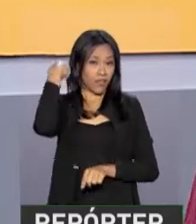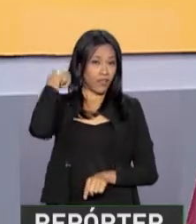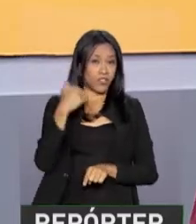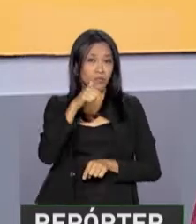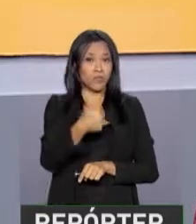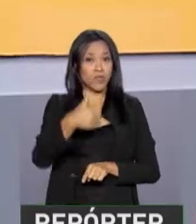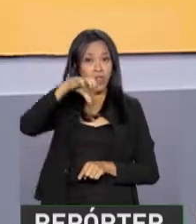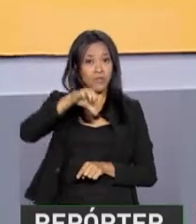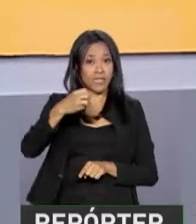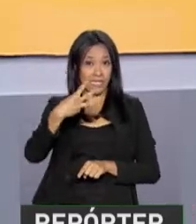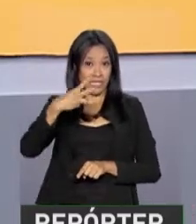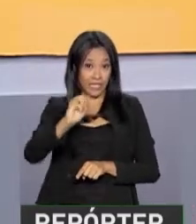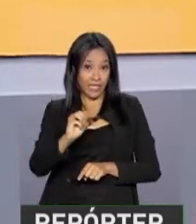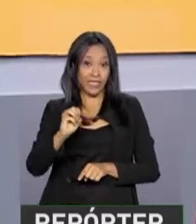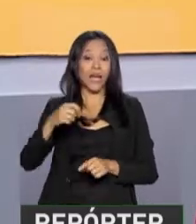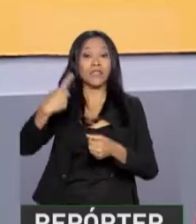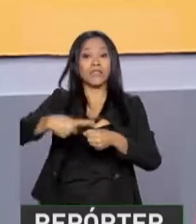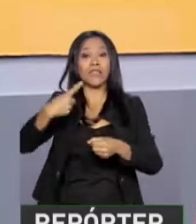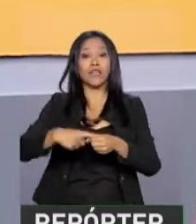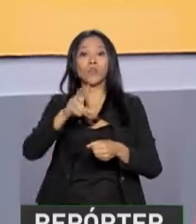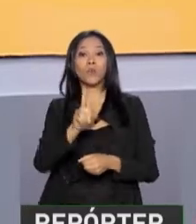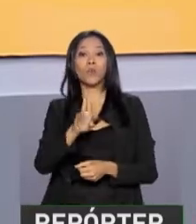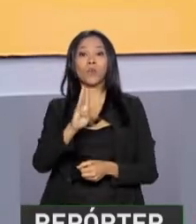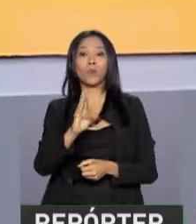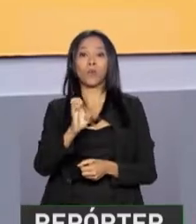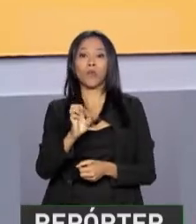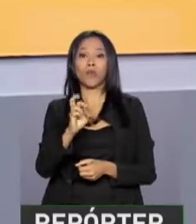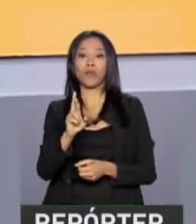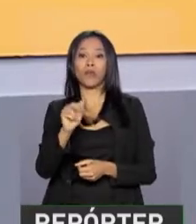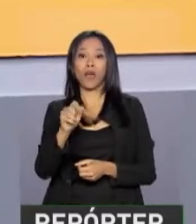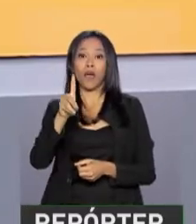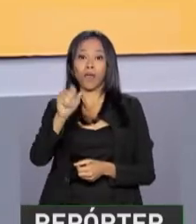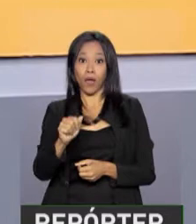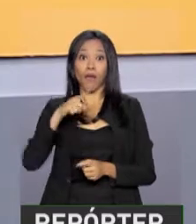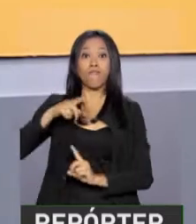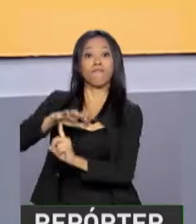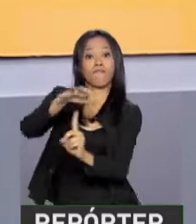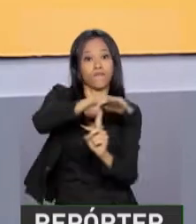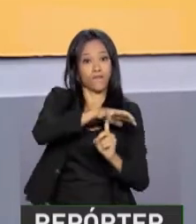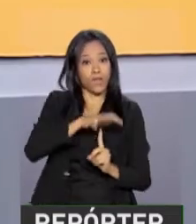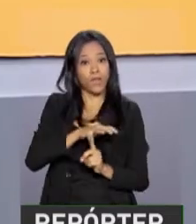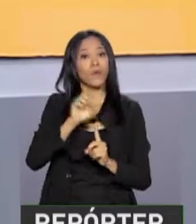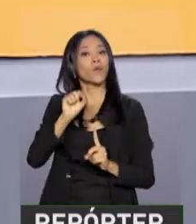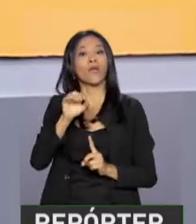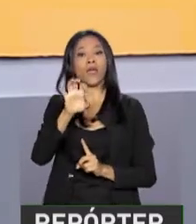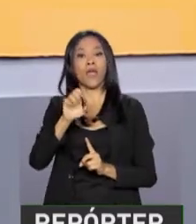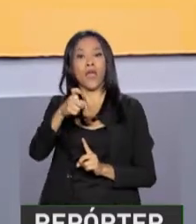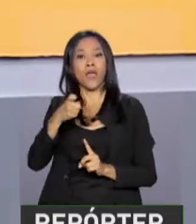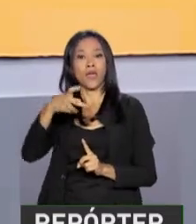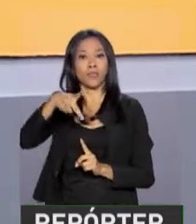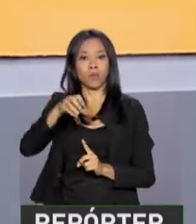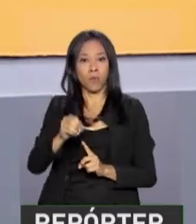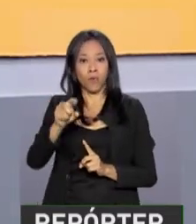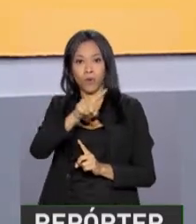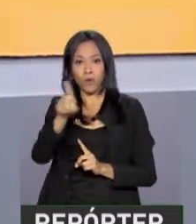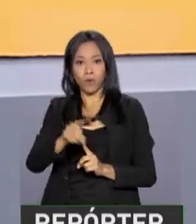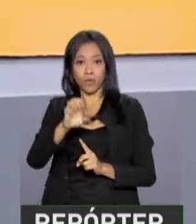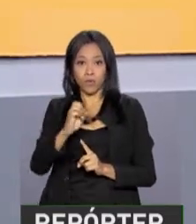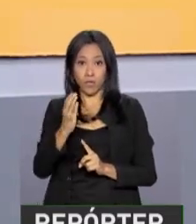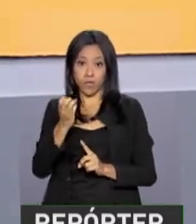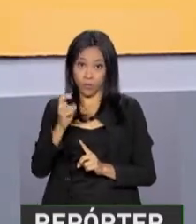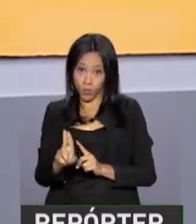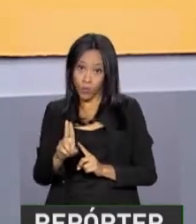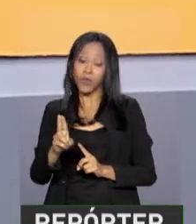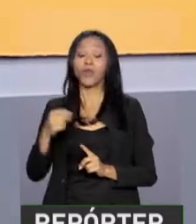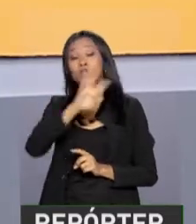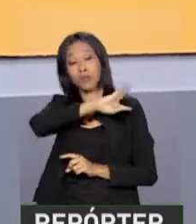30 a cidade de uberaba em minas gerais sedia uma grande feira a ex do zebu e o presidente michel temer participou neste fim